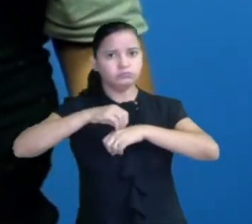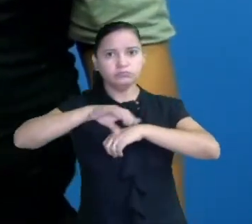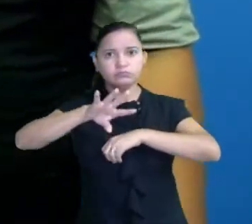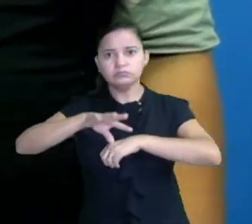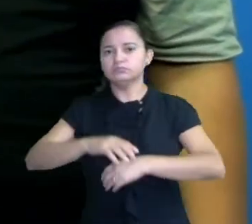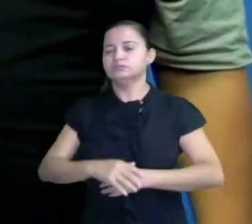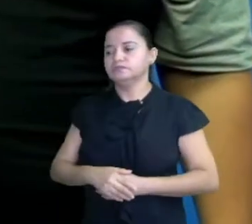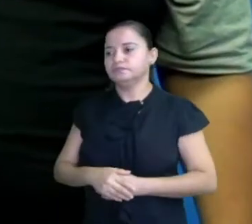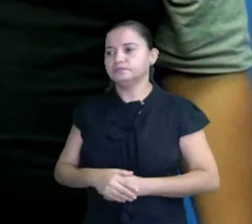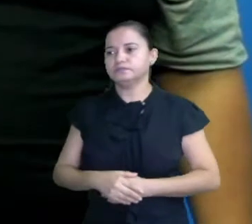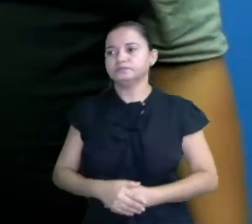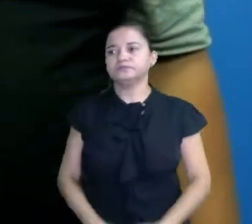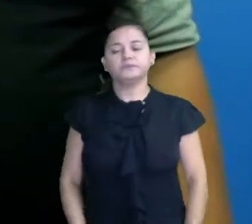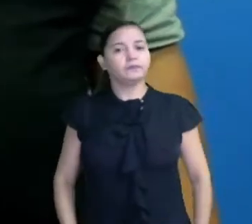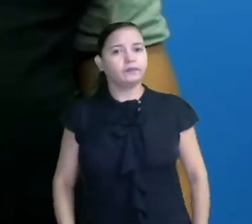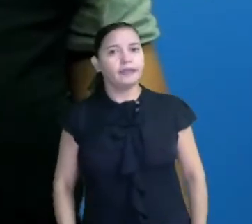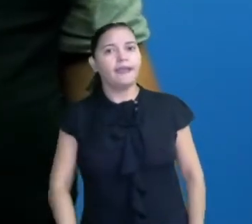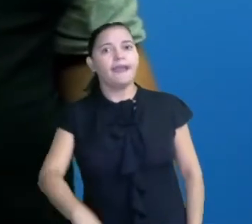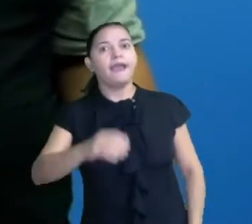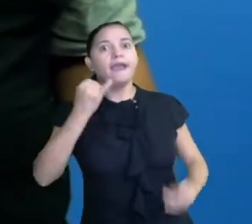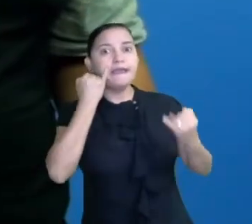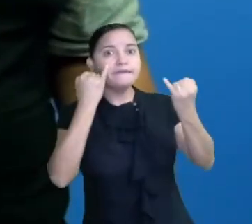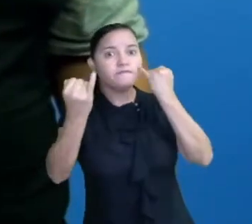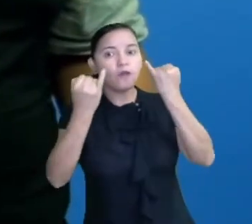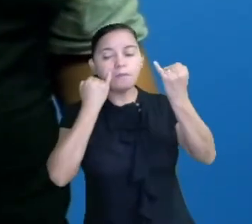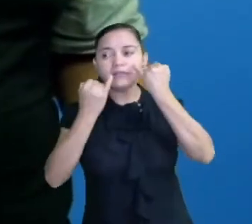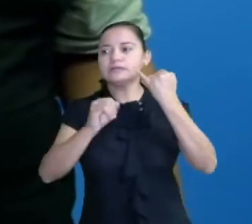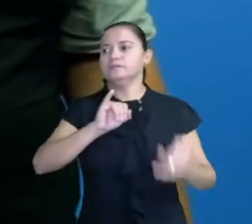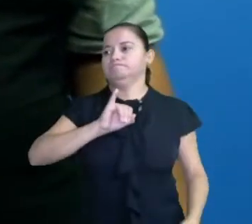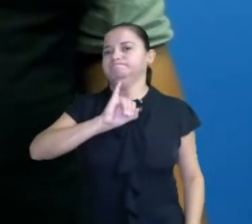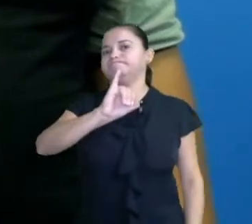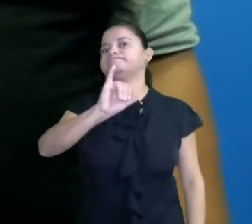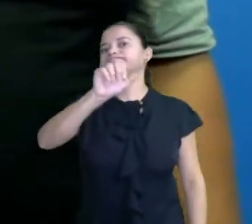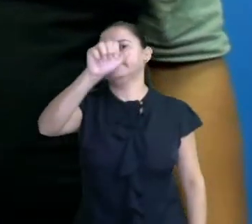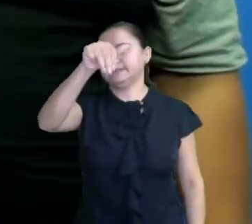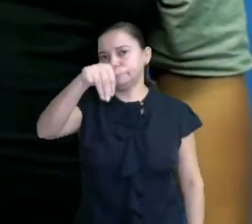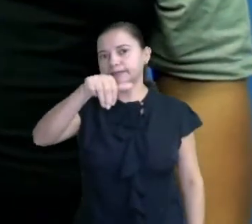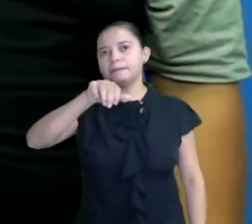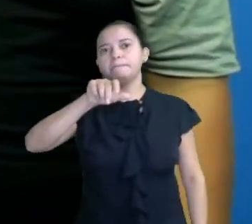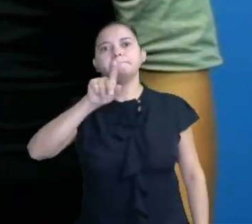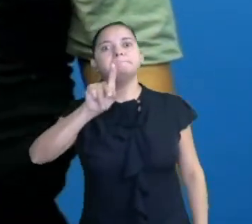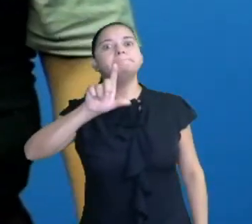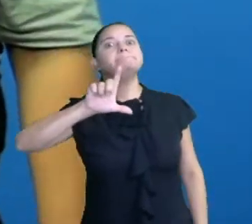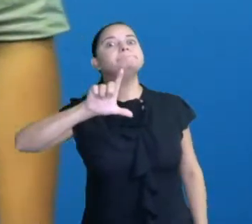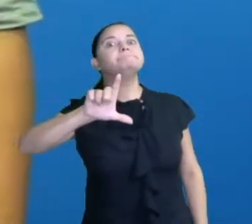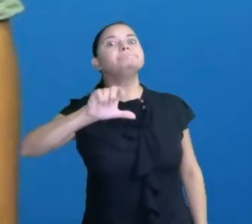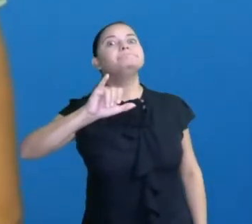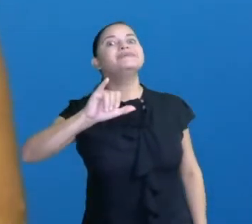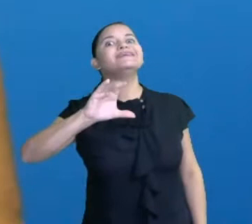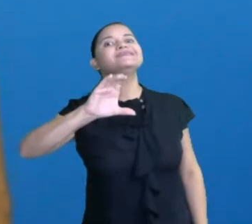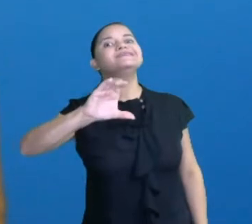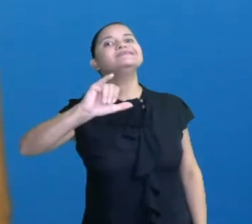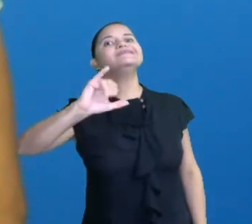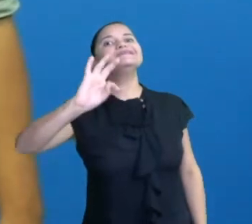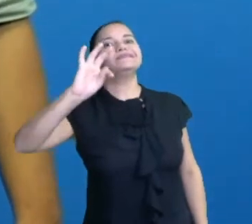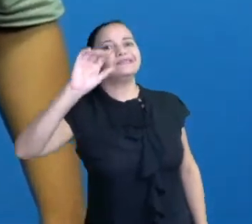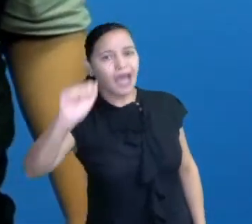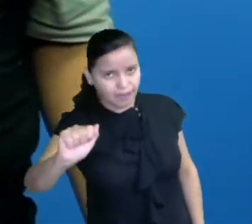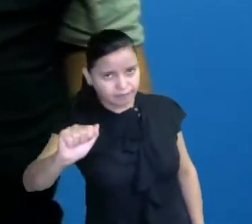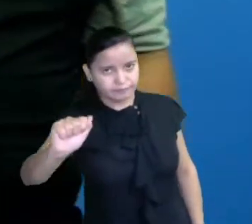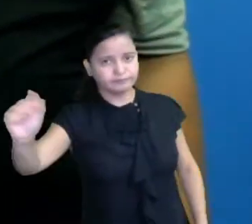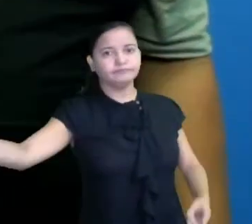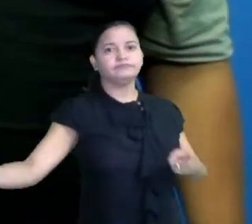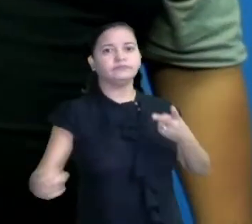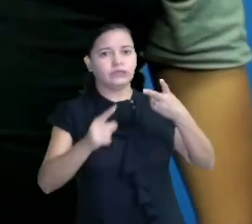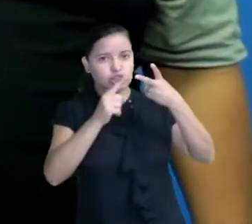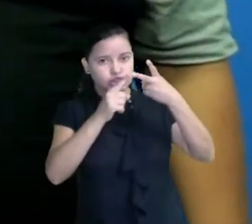primeira delas é a informação implícita e a outra é a informação explícita. Em